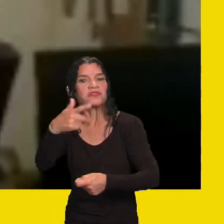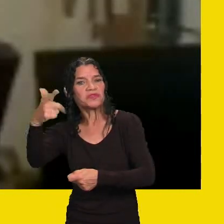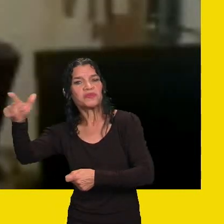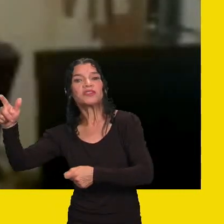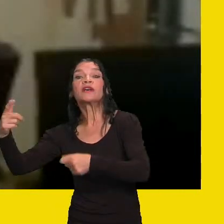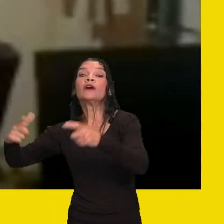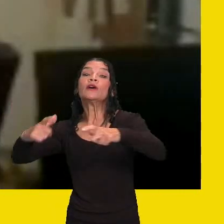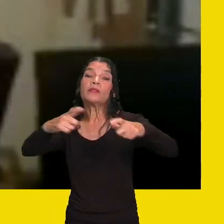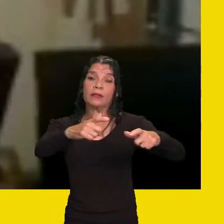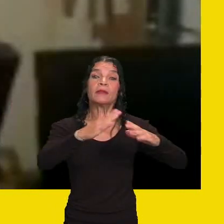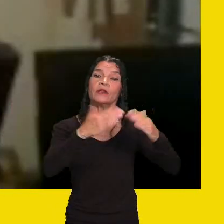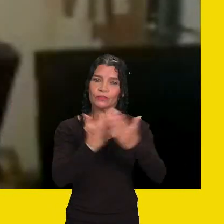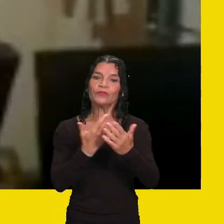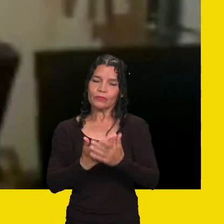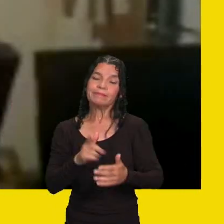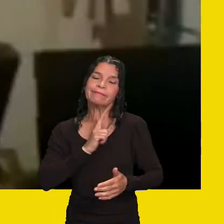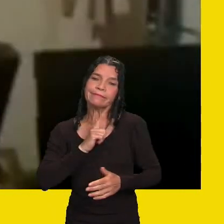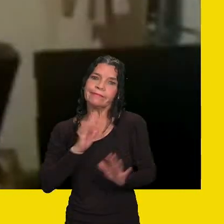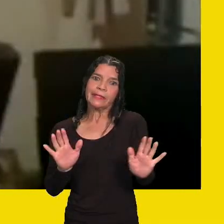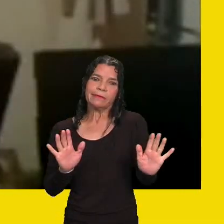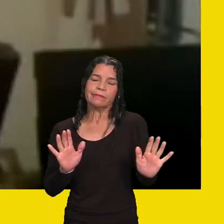espaço escolar.